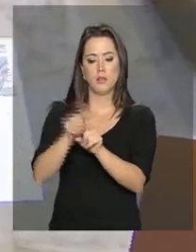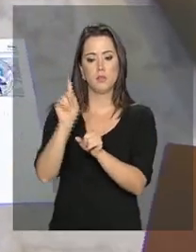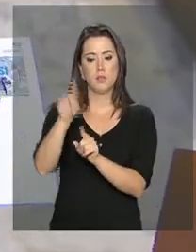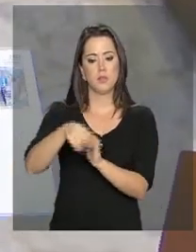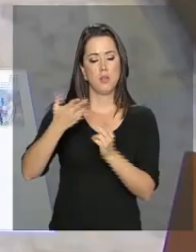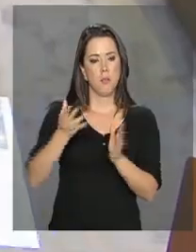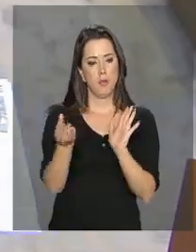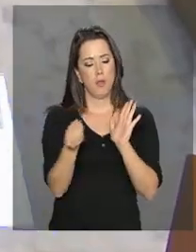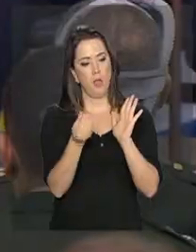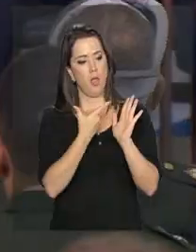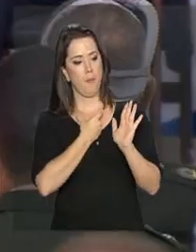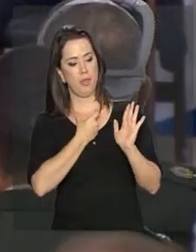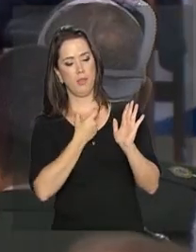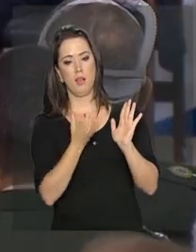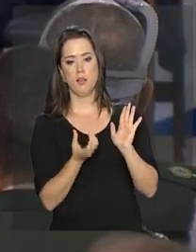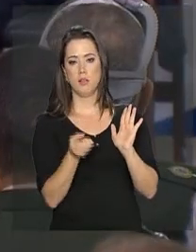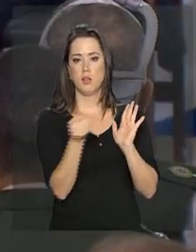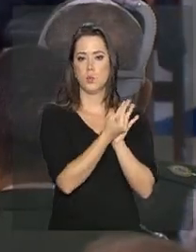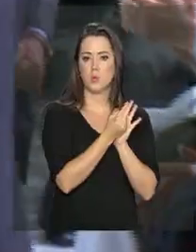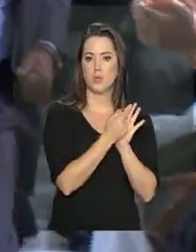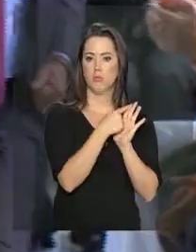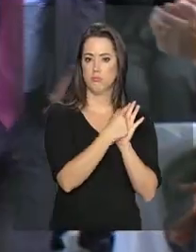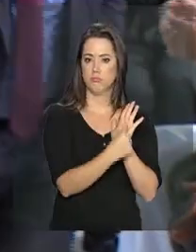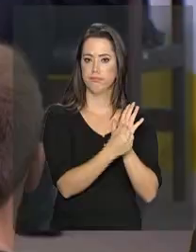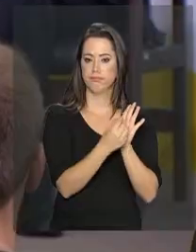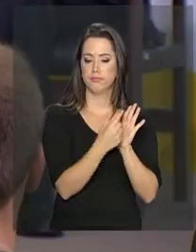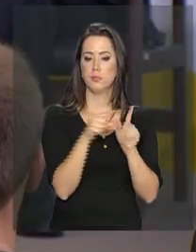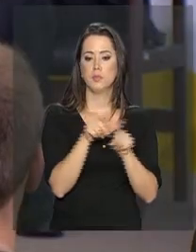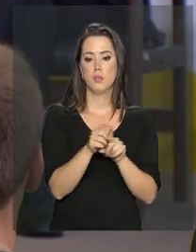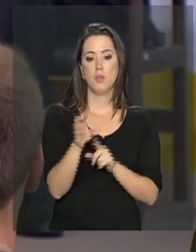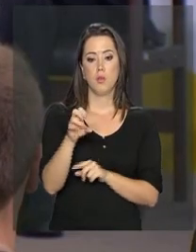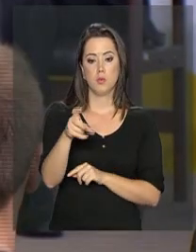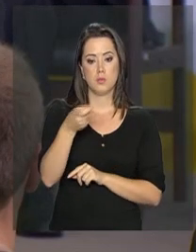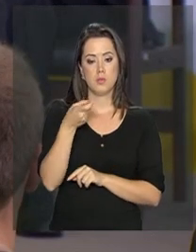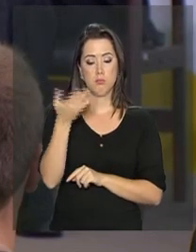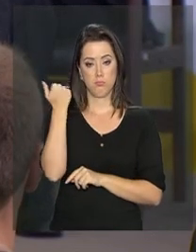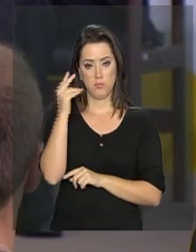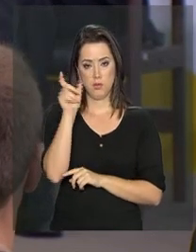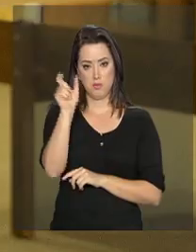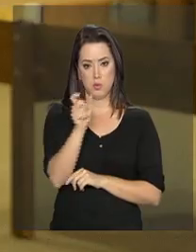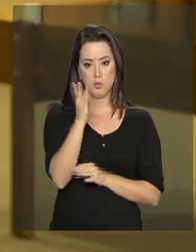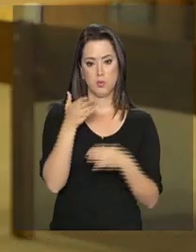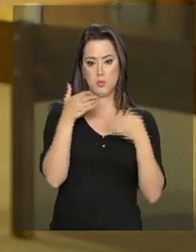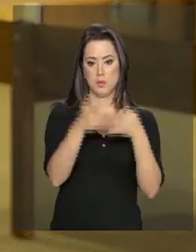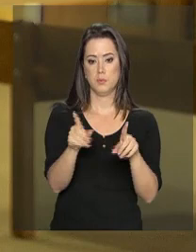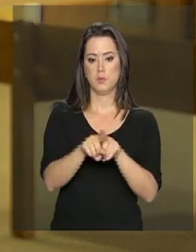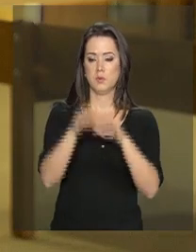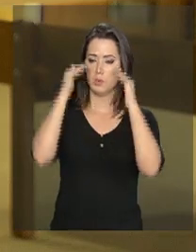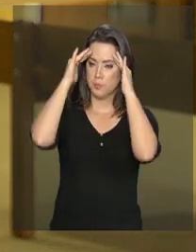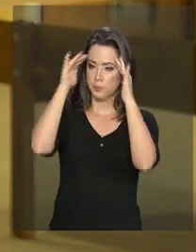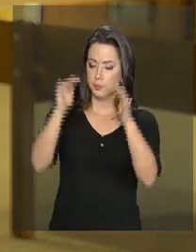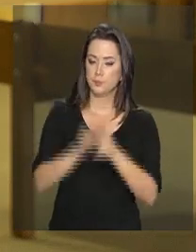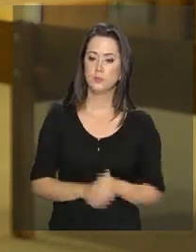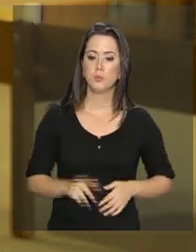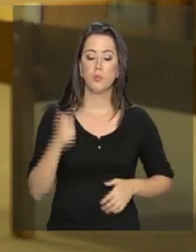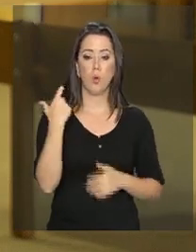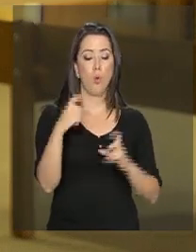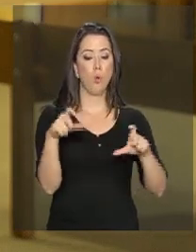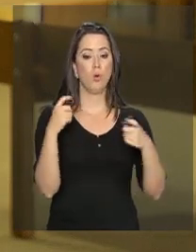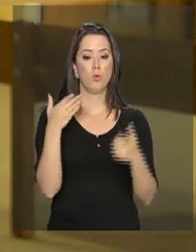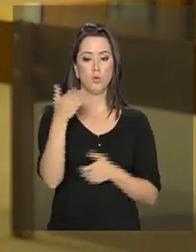selo comemorativos os seis integrantes do gs também foram homenageados o gabinete de segurança institucional